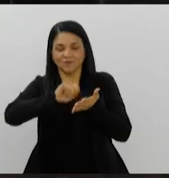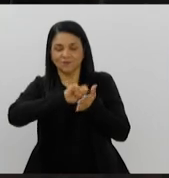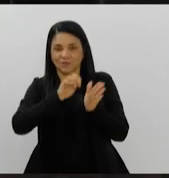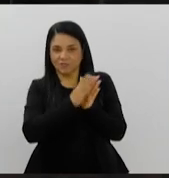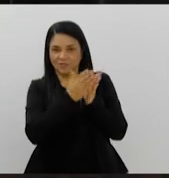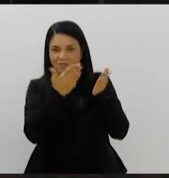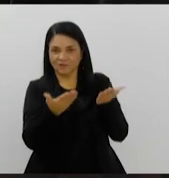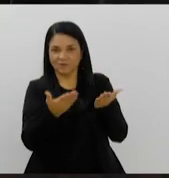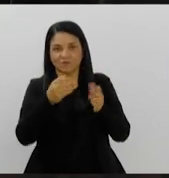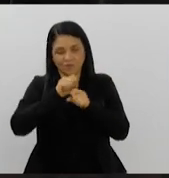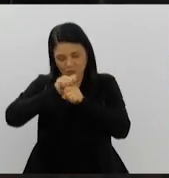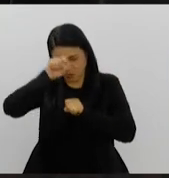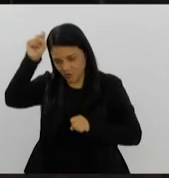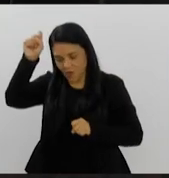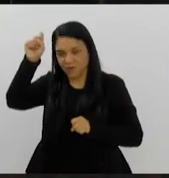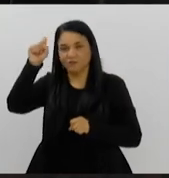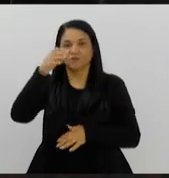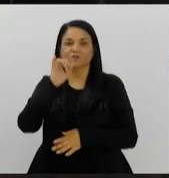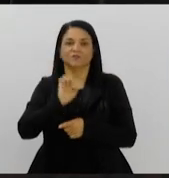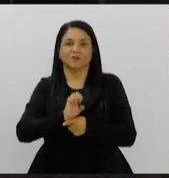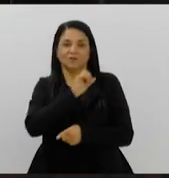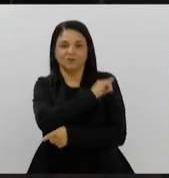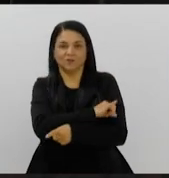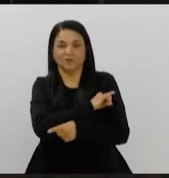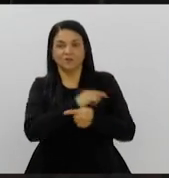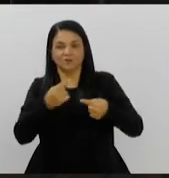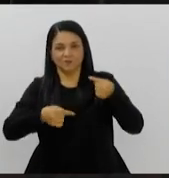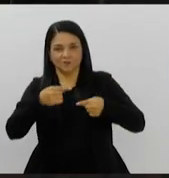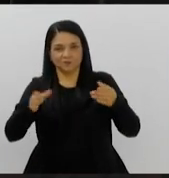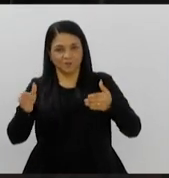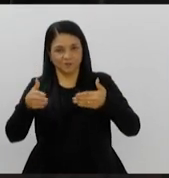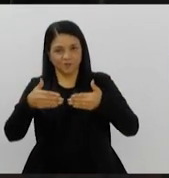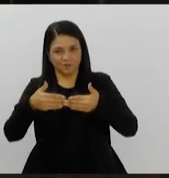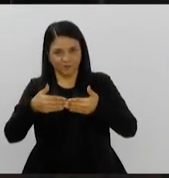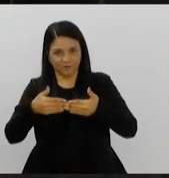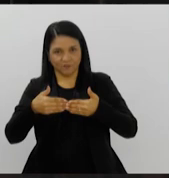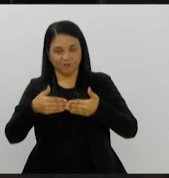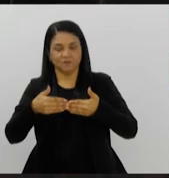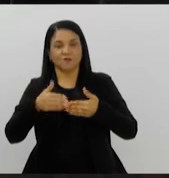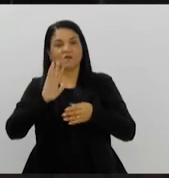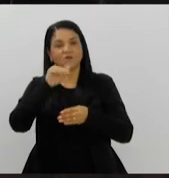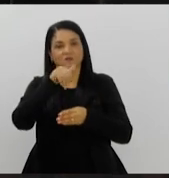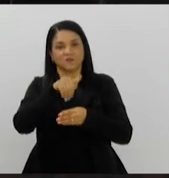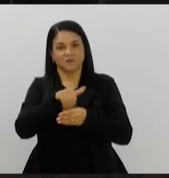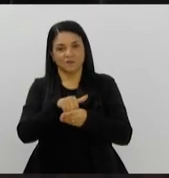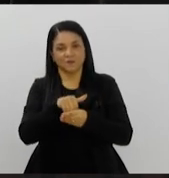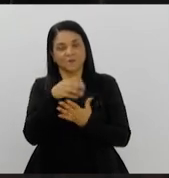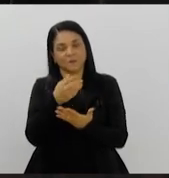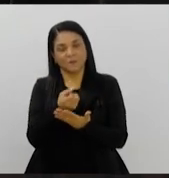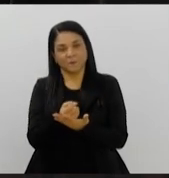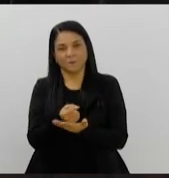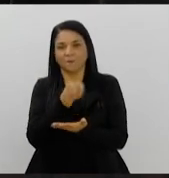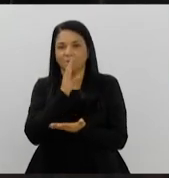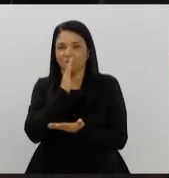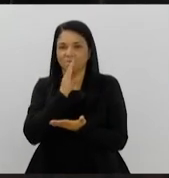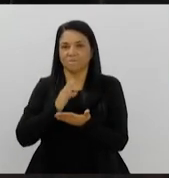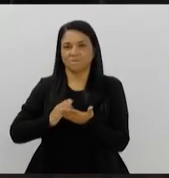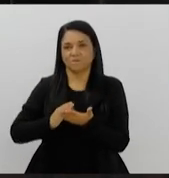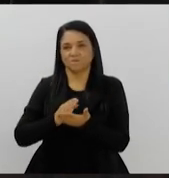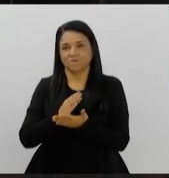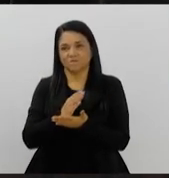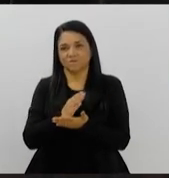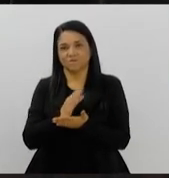heroínas do Estado do Rio de Janeiro. Em discussão, não havendo quem queira discutir, encerrada a discussão, em votação. Senhores que aprovam, mandantes como estão,